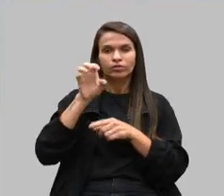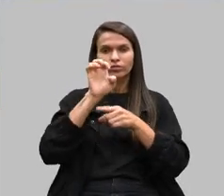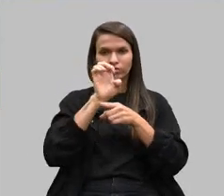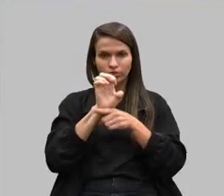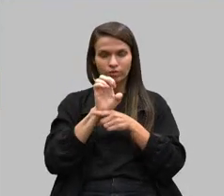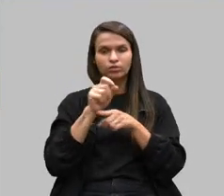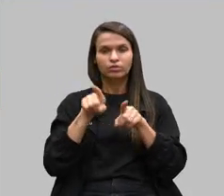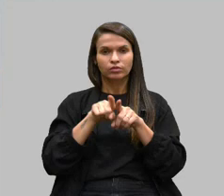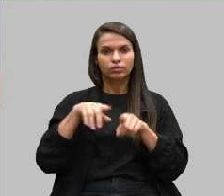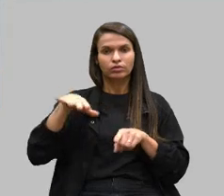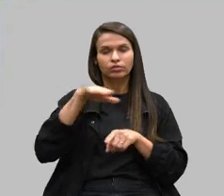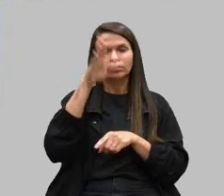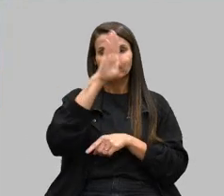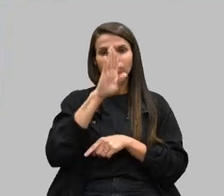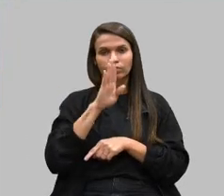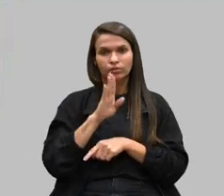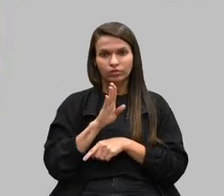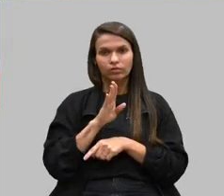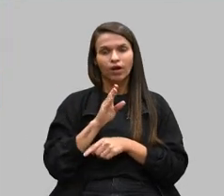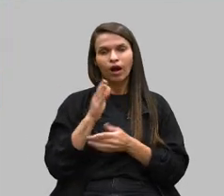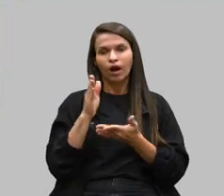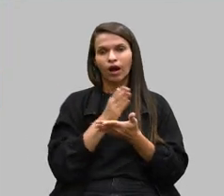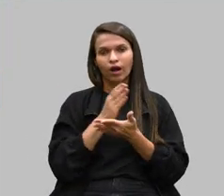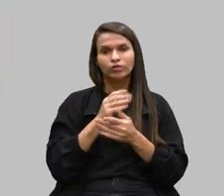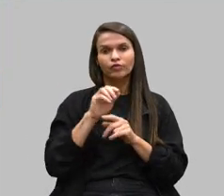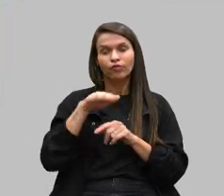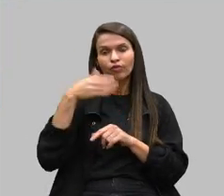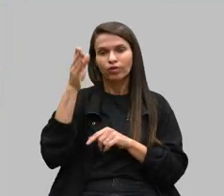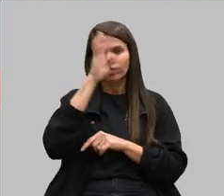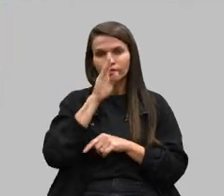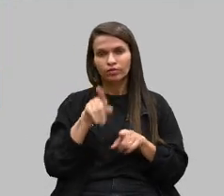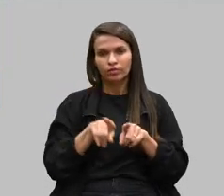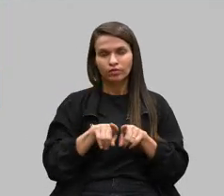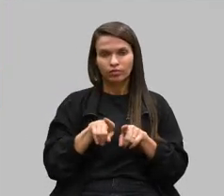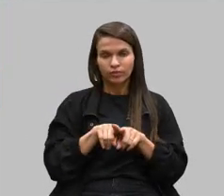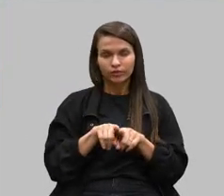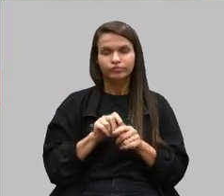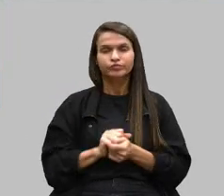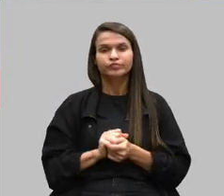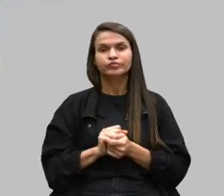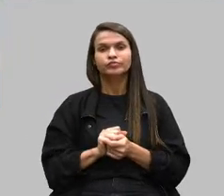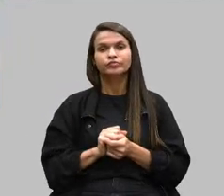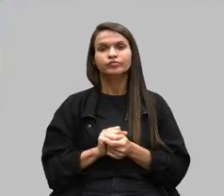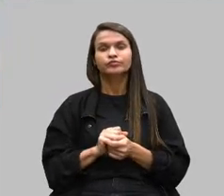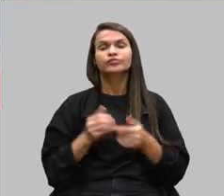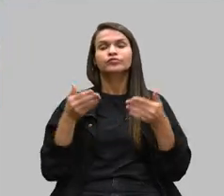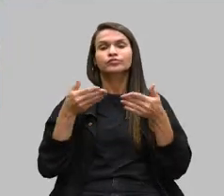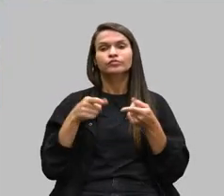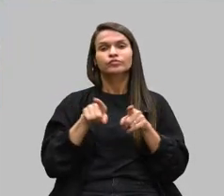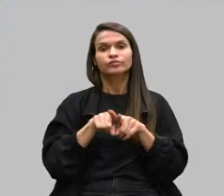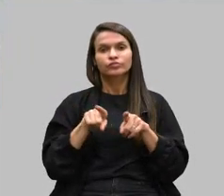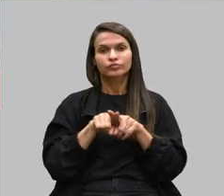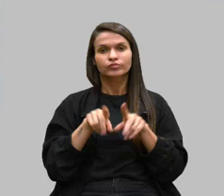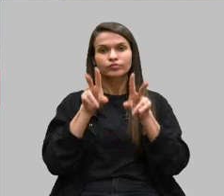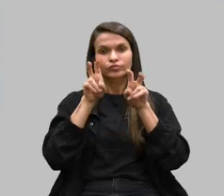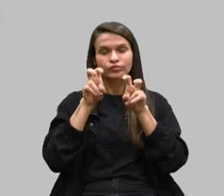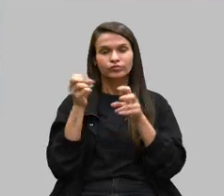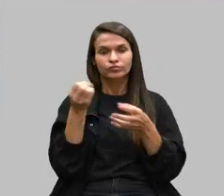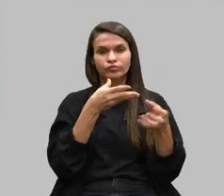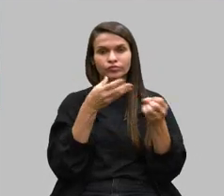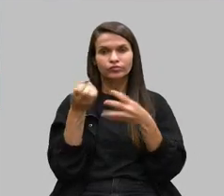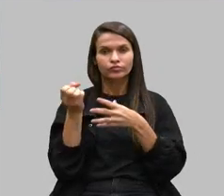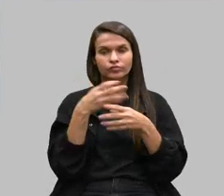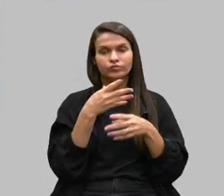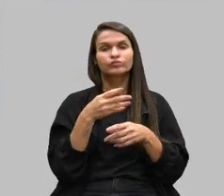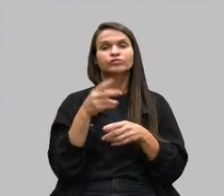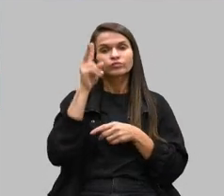no ambiente nacional e alguns casos internacionalmente e paralelo isso eu sei que a gente tá tratando muito aqui do assunto das renovações não podemos